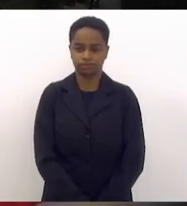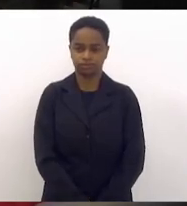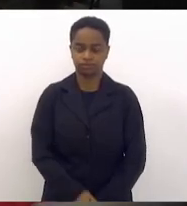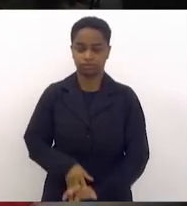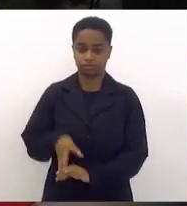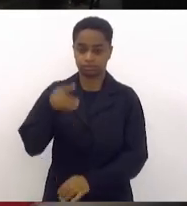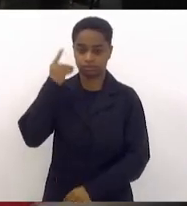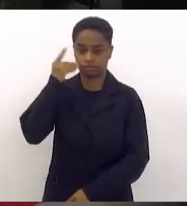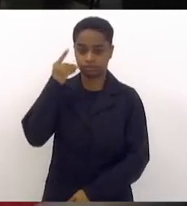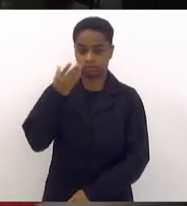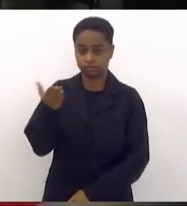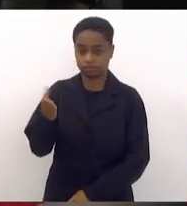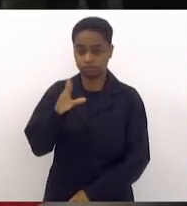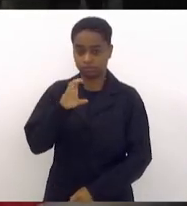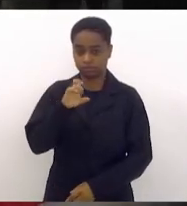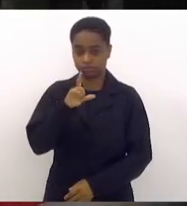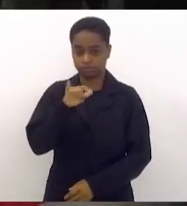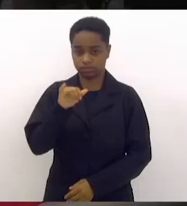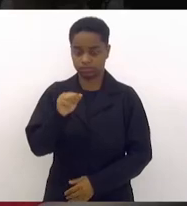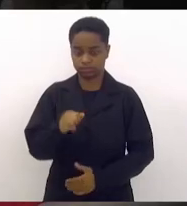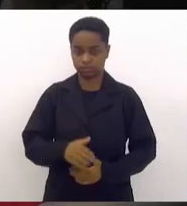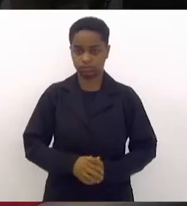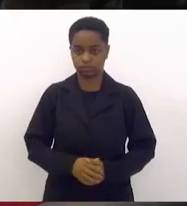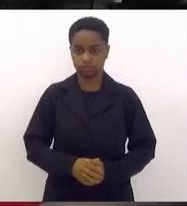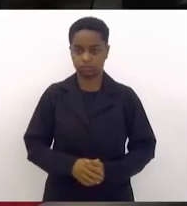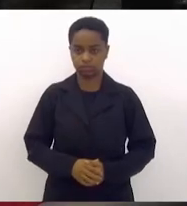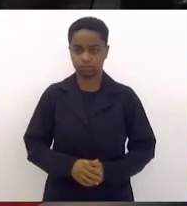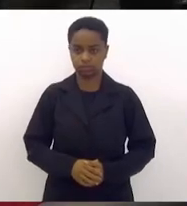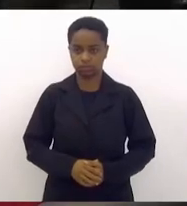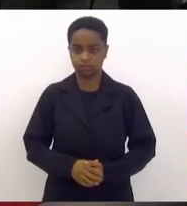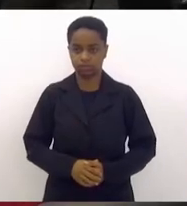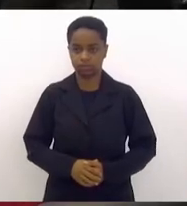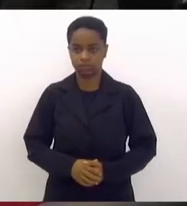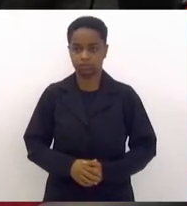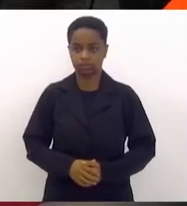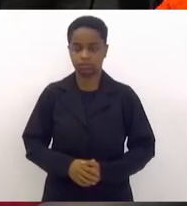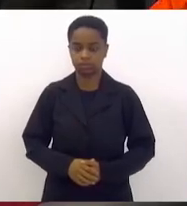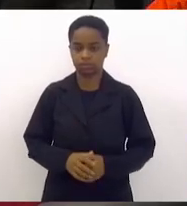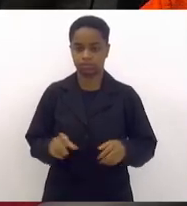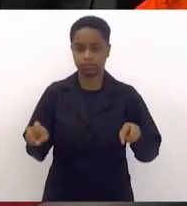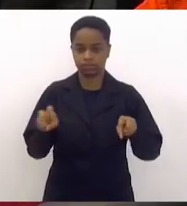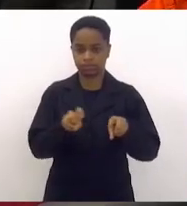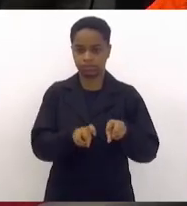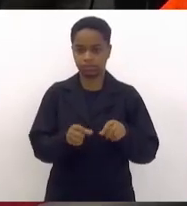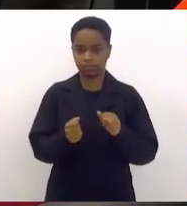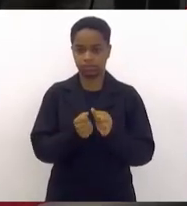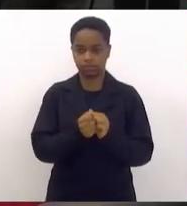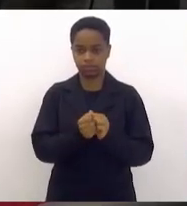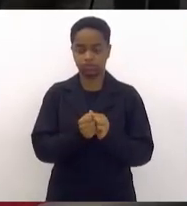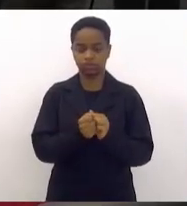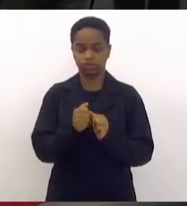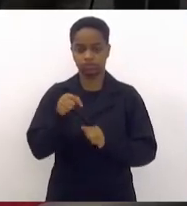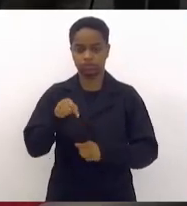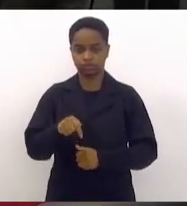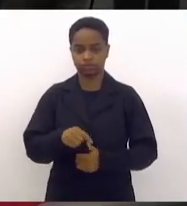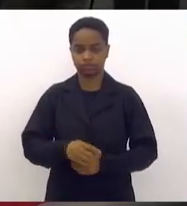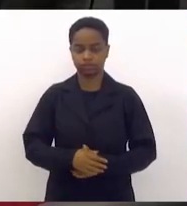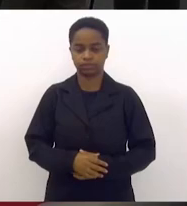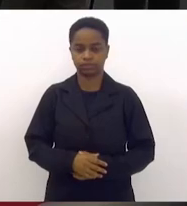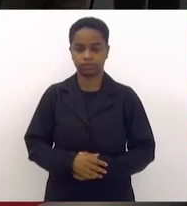Célia Jordão tá deputada Célia Jordão fazendo parte aqui do dispositivo junto